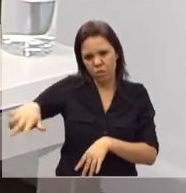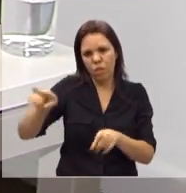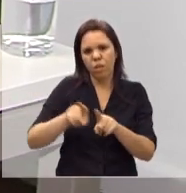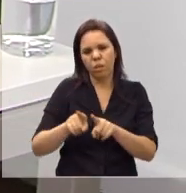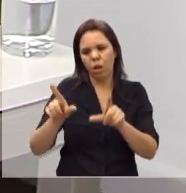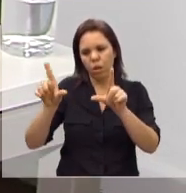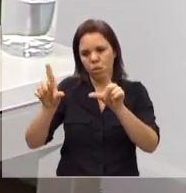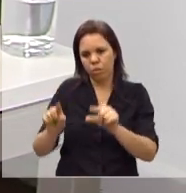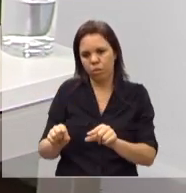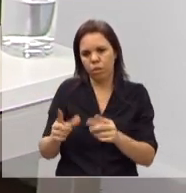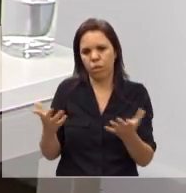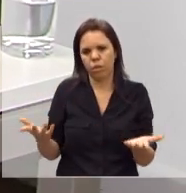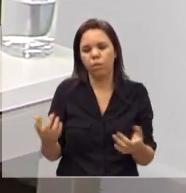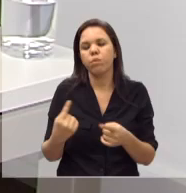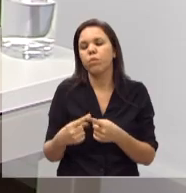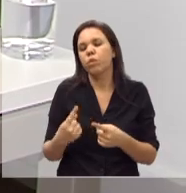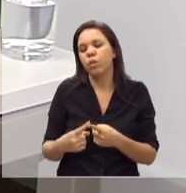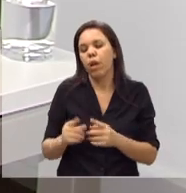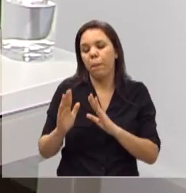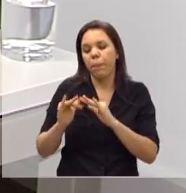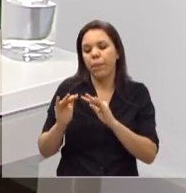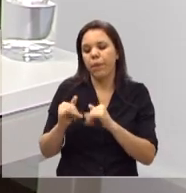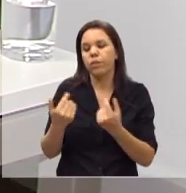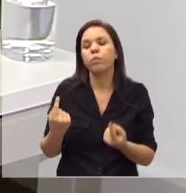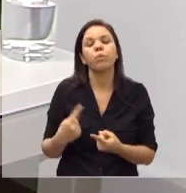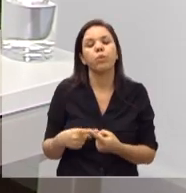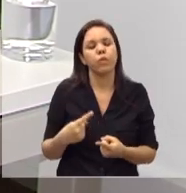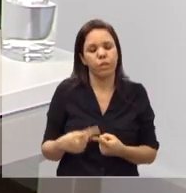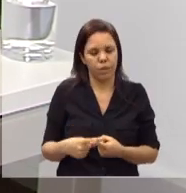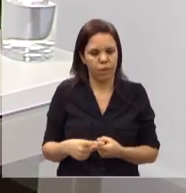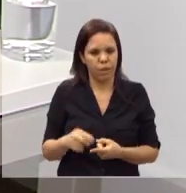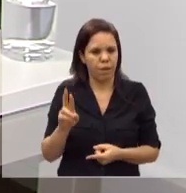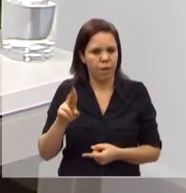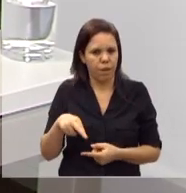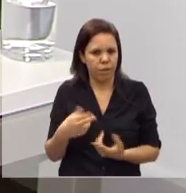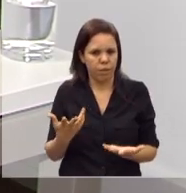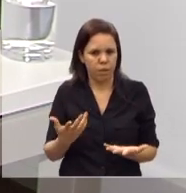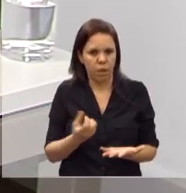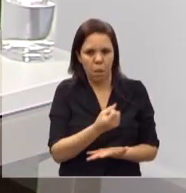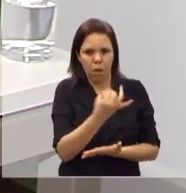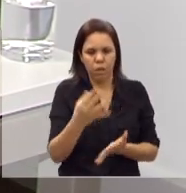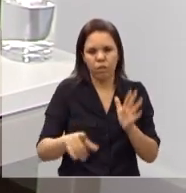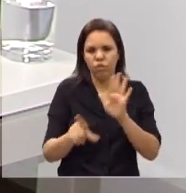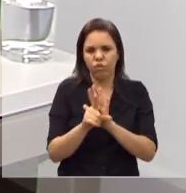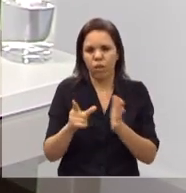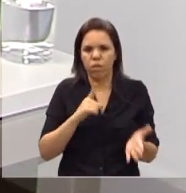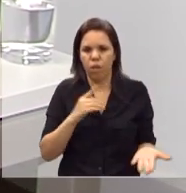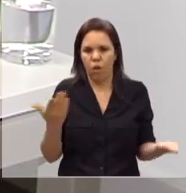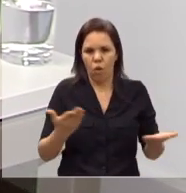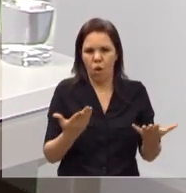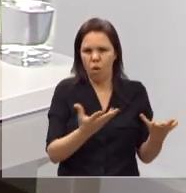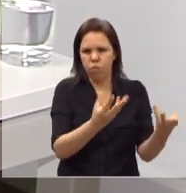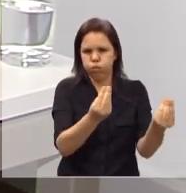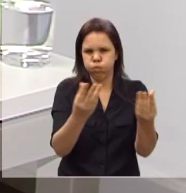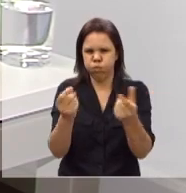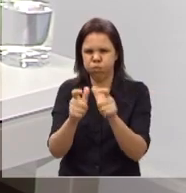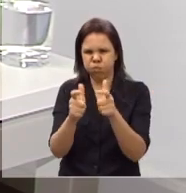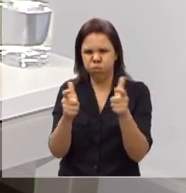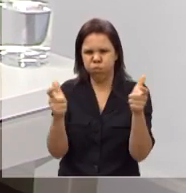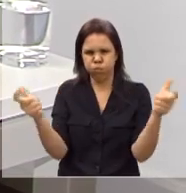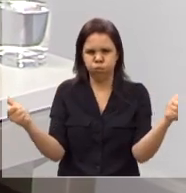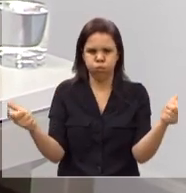também diminuiu. Por quê? Uma razão muito clara. Primeiro, porque a quantidade de leis existentes hoje são muito